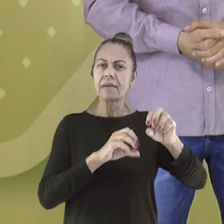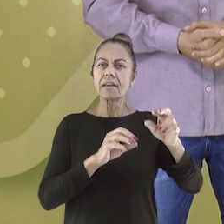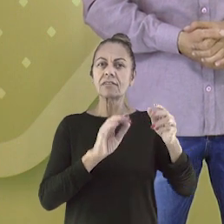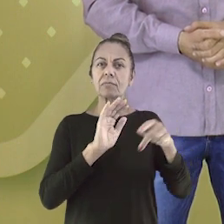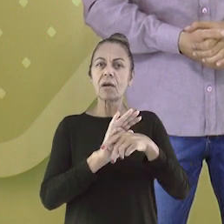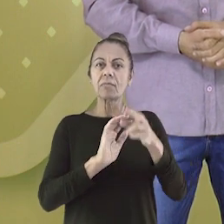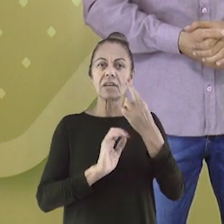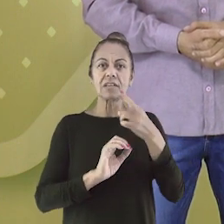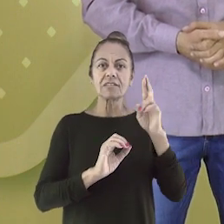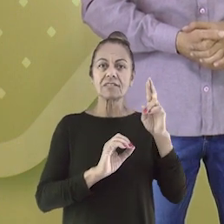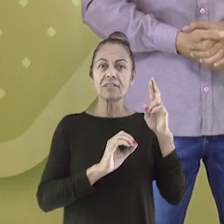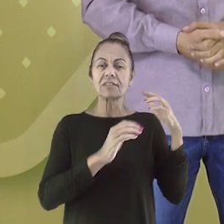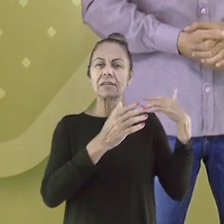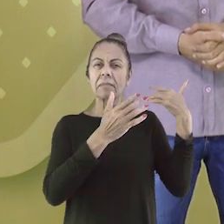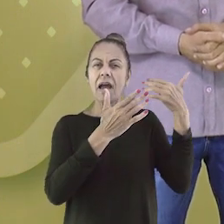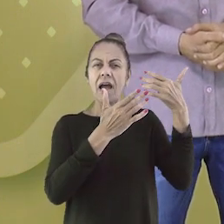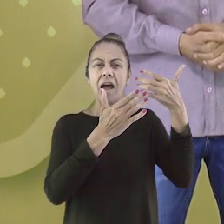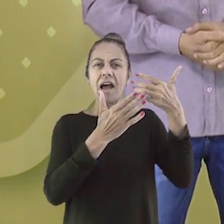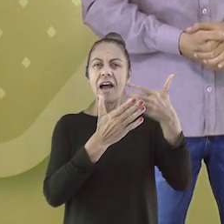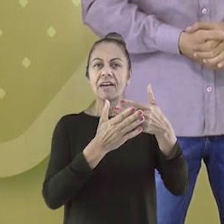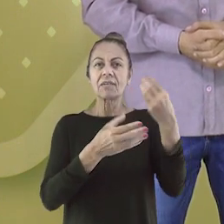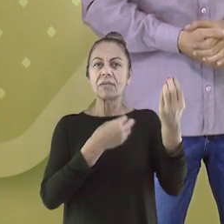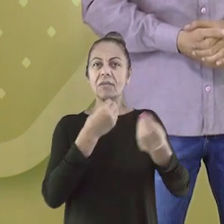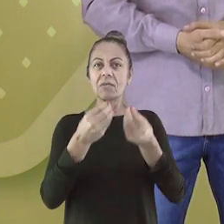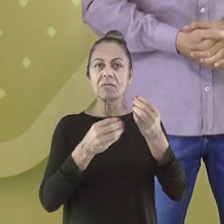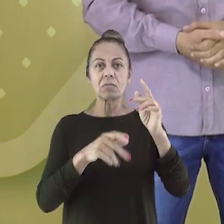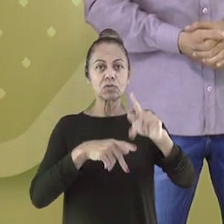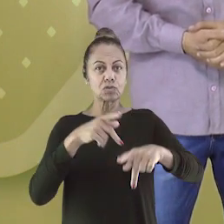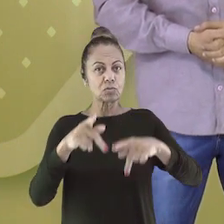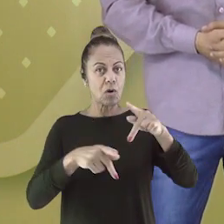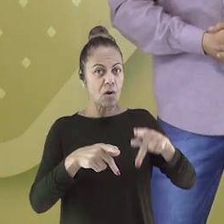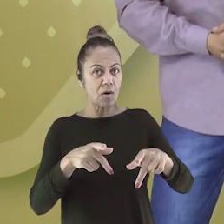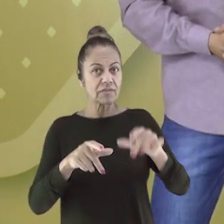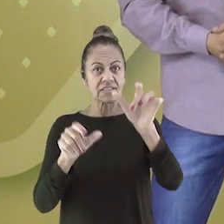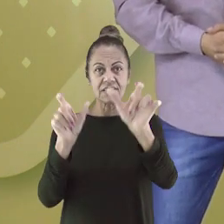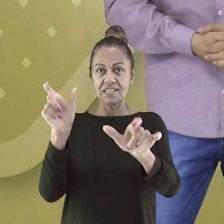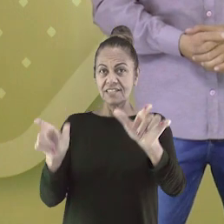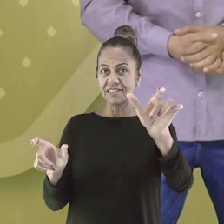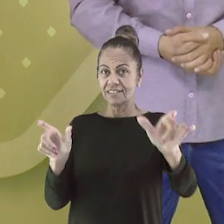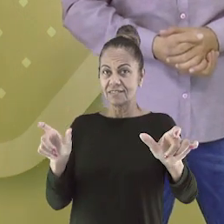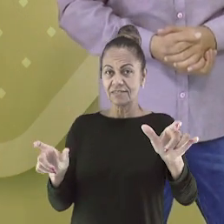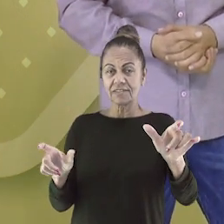nas contribuições dele para os povos e indivíduos.